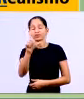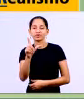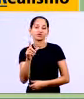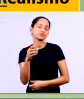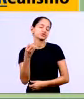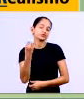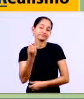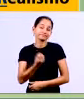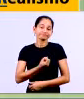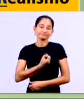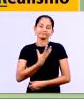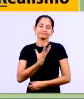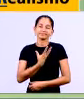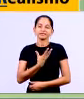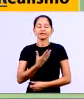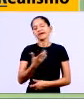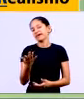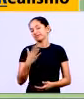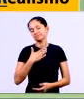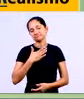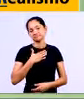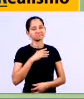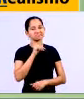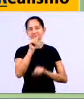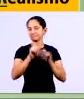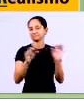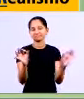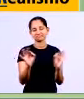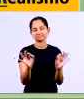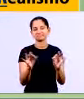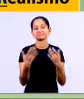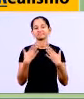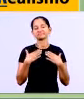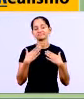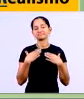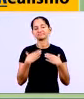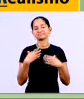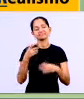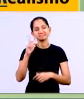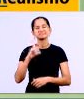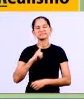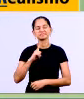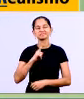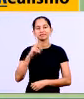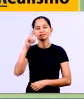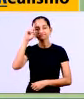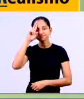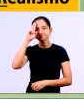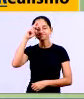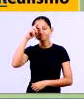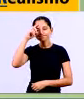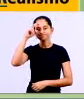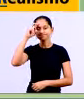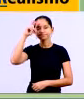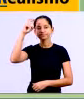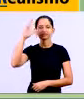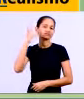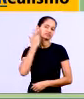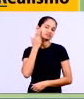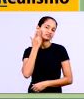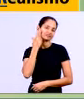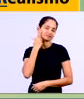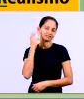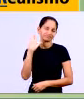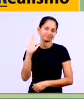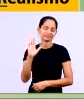Sei, mas no meu caso não muda nada. Afinal, super racional. E continua do mesmo jeito. Do mesmo jeito,